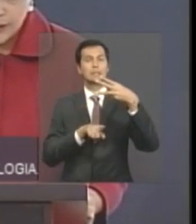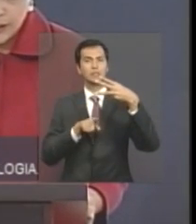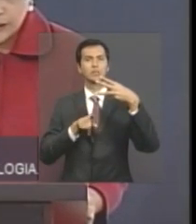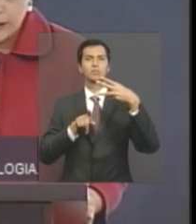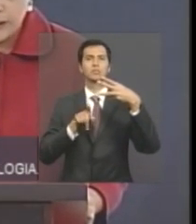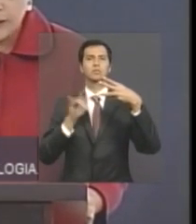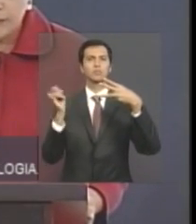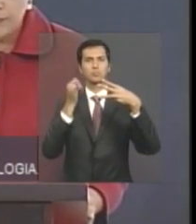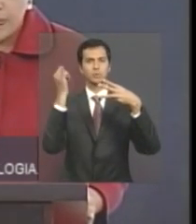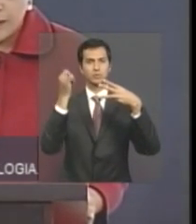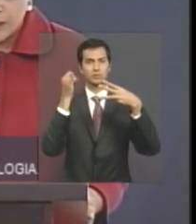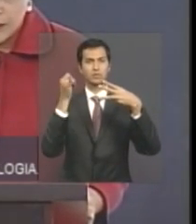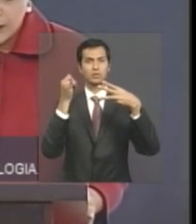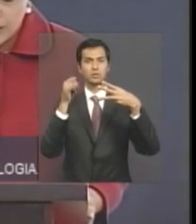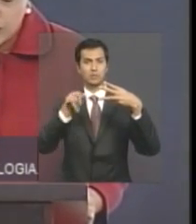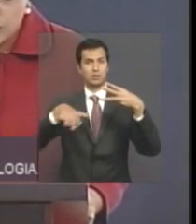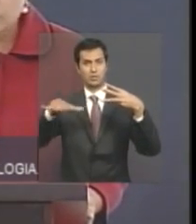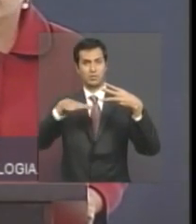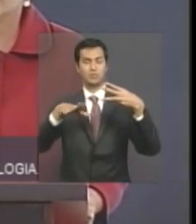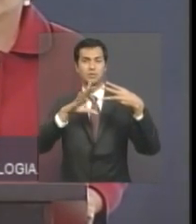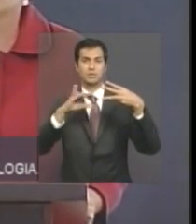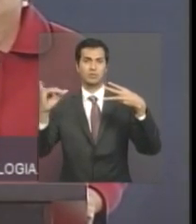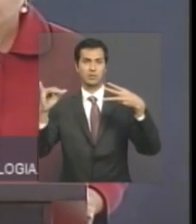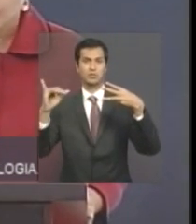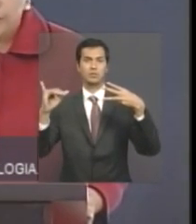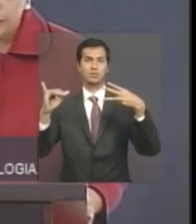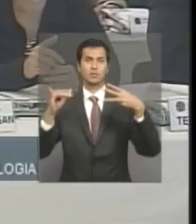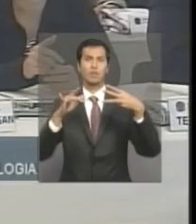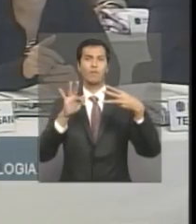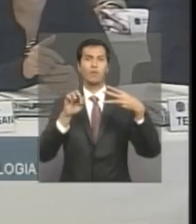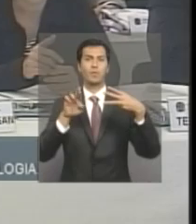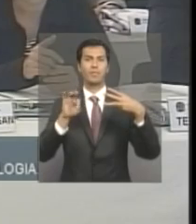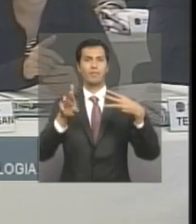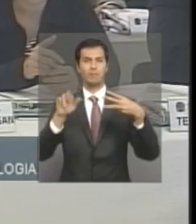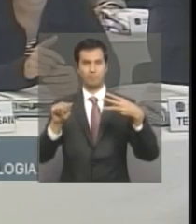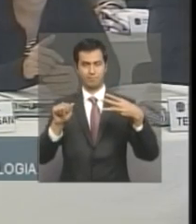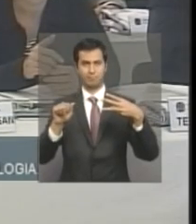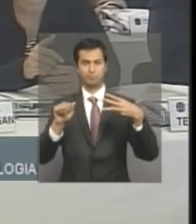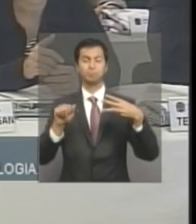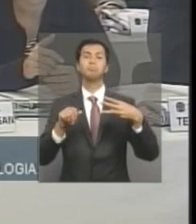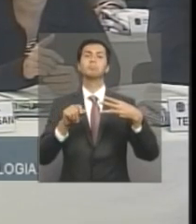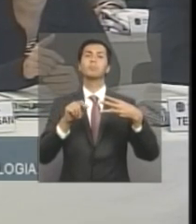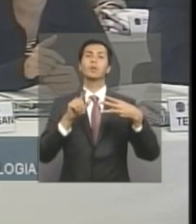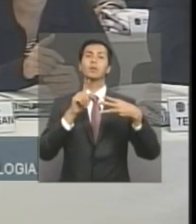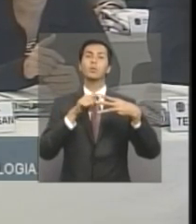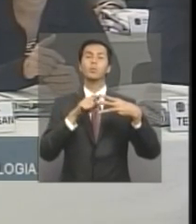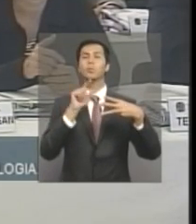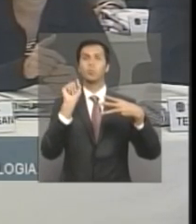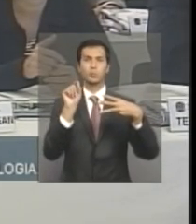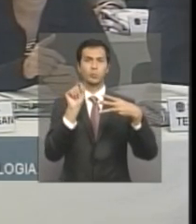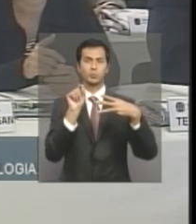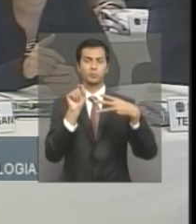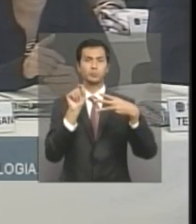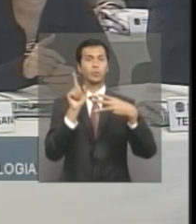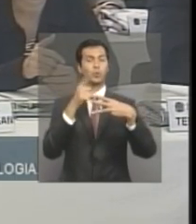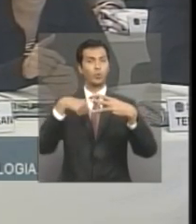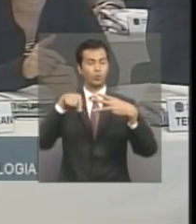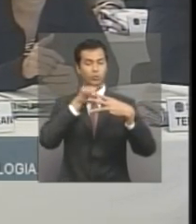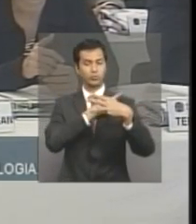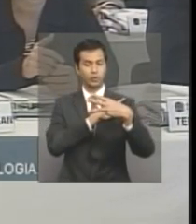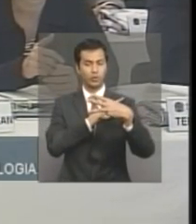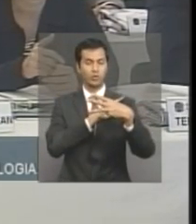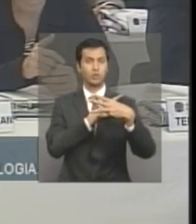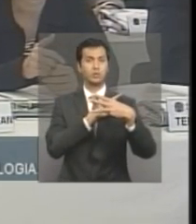Fronteira que eu considero muito importante. Primeiro, nós não